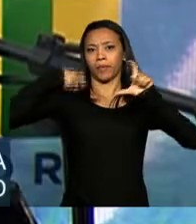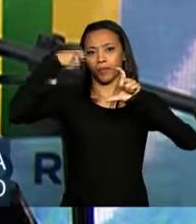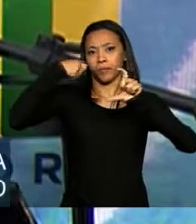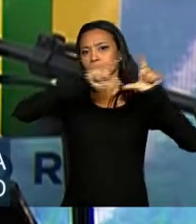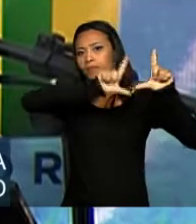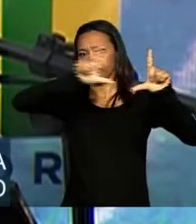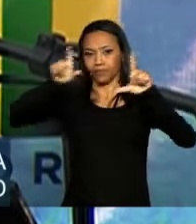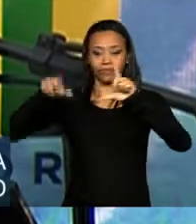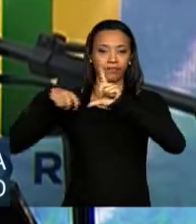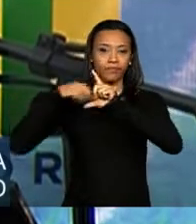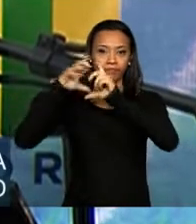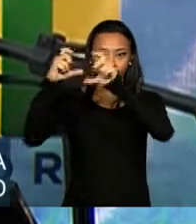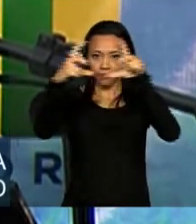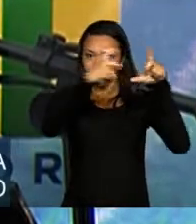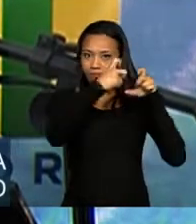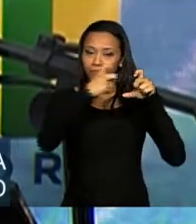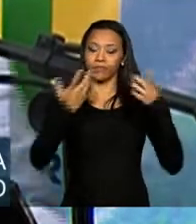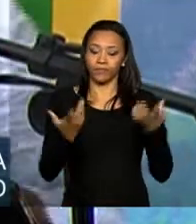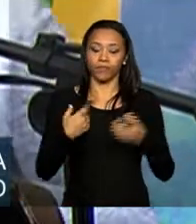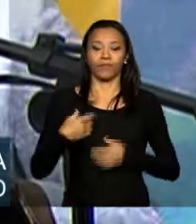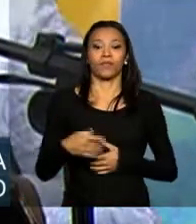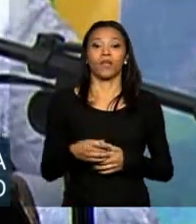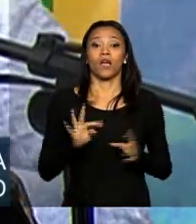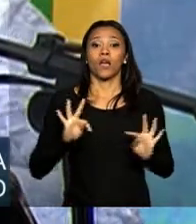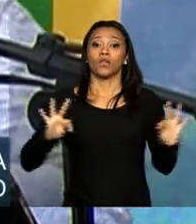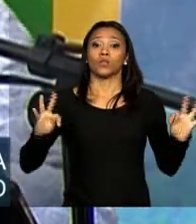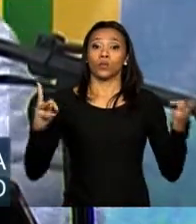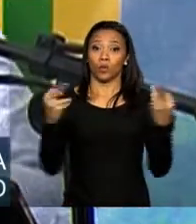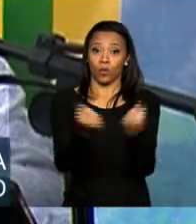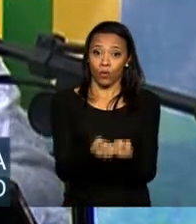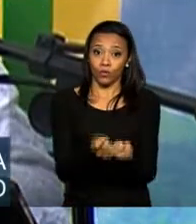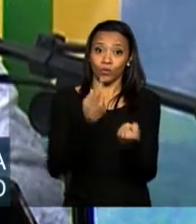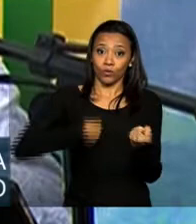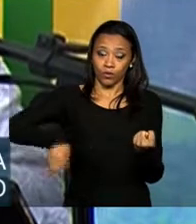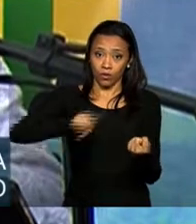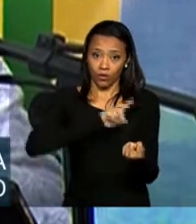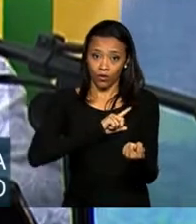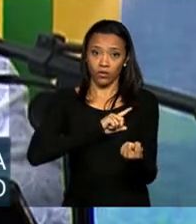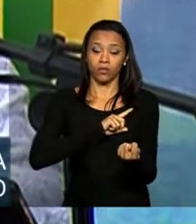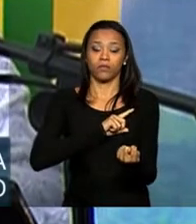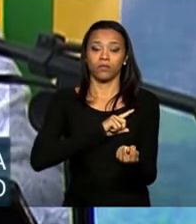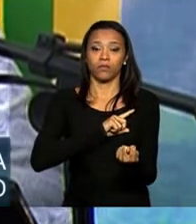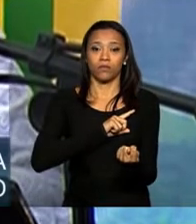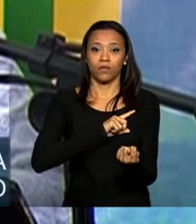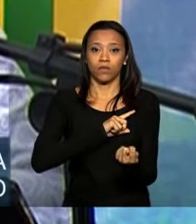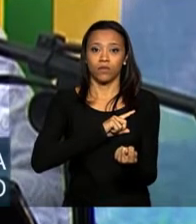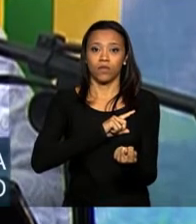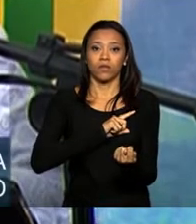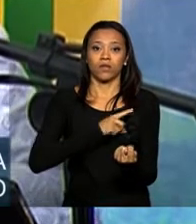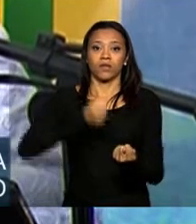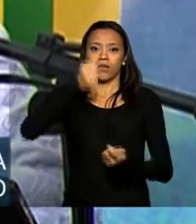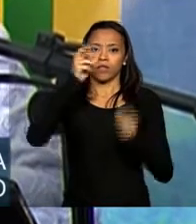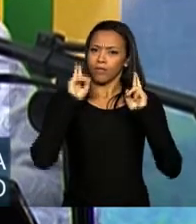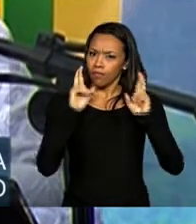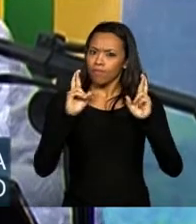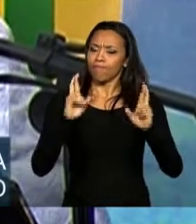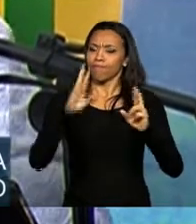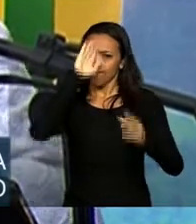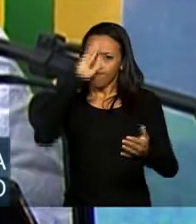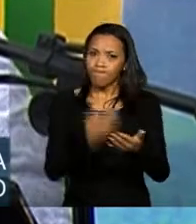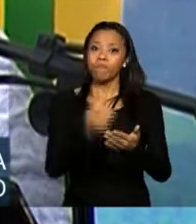de fato todos nós aqui defendemos o Brasil